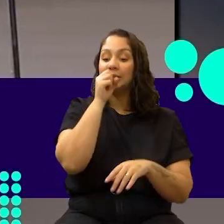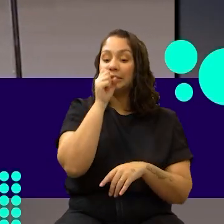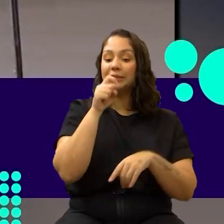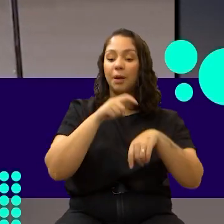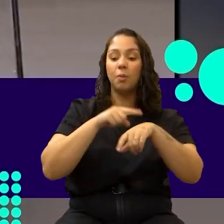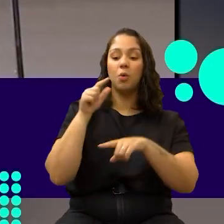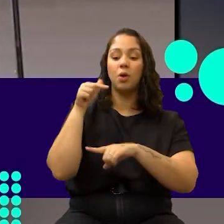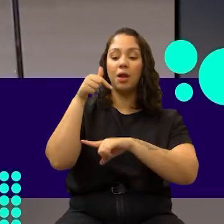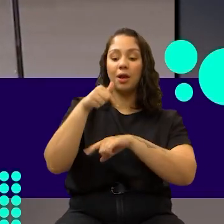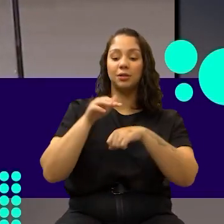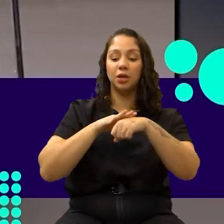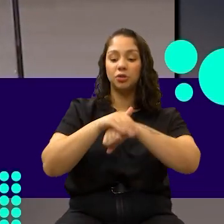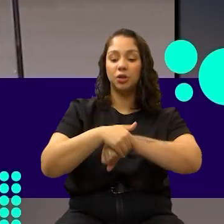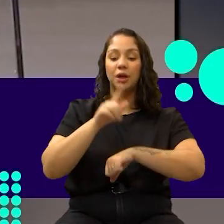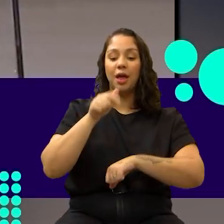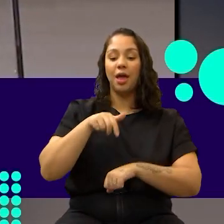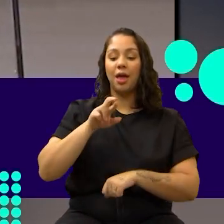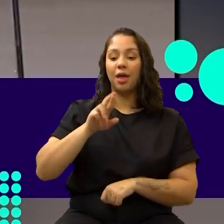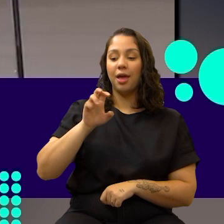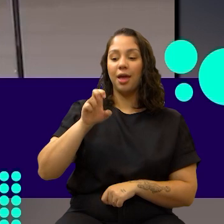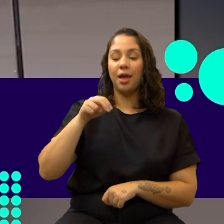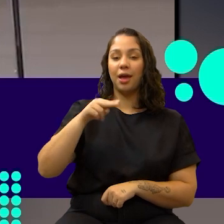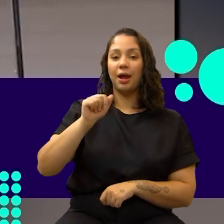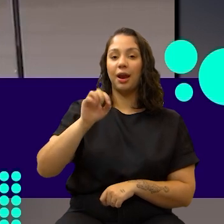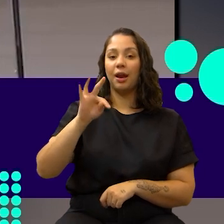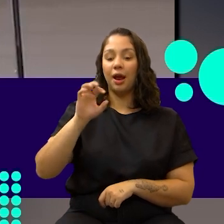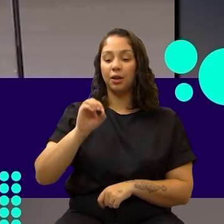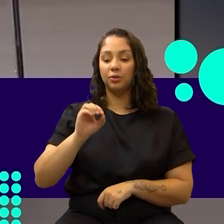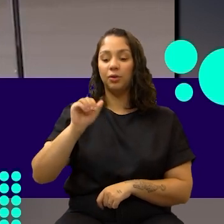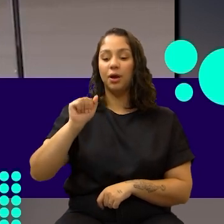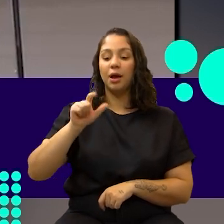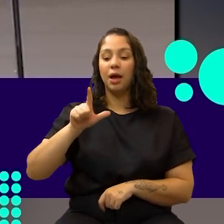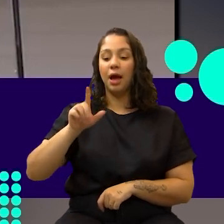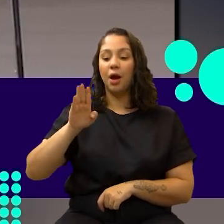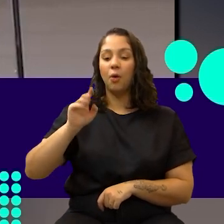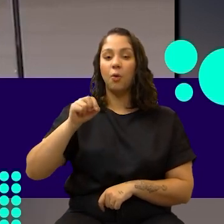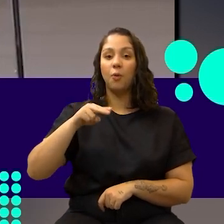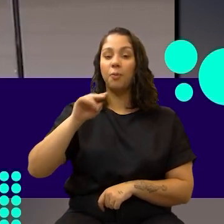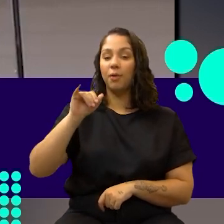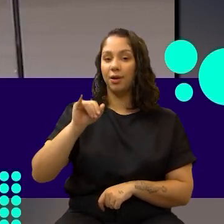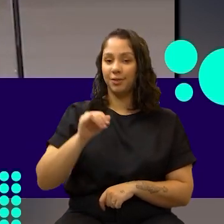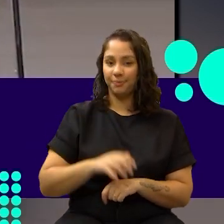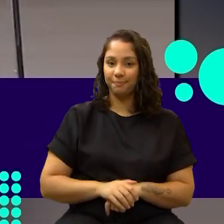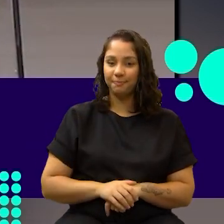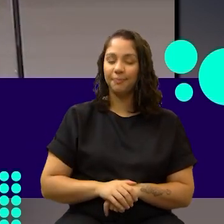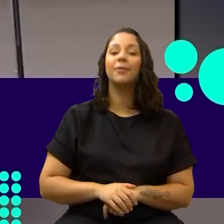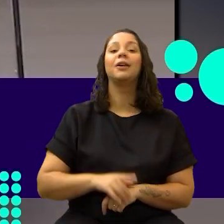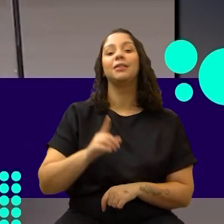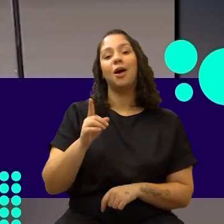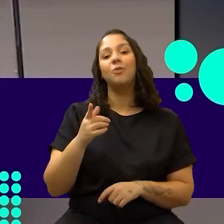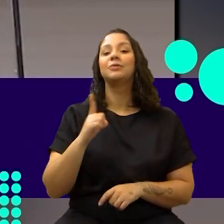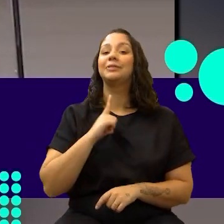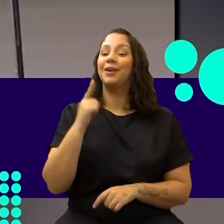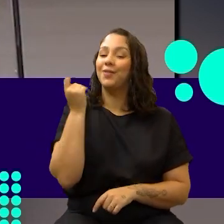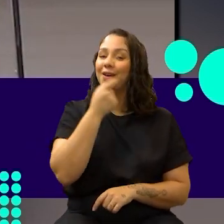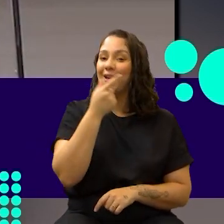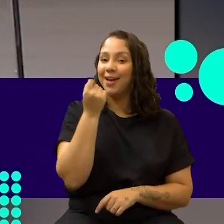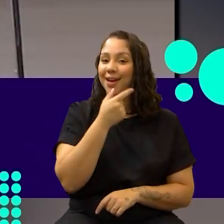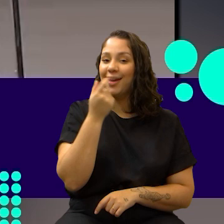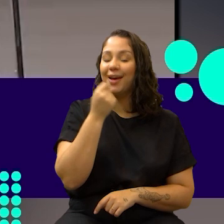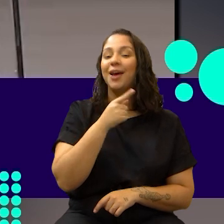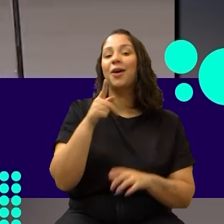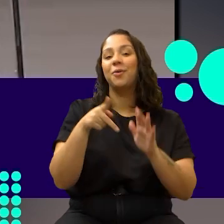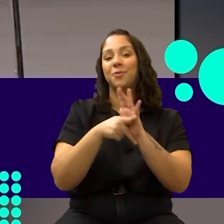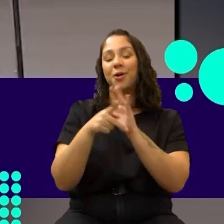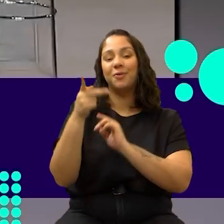Campinas, quem se apresenta no sábado às 7 da noite é Renato Albani, com o stand-up Assim Caminha a Humanidade.